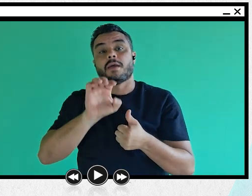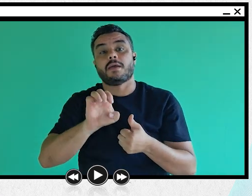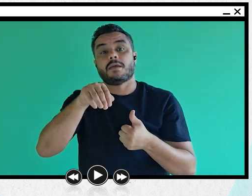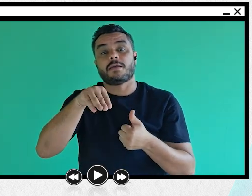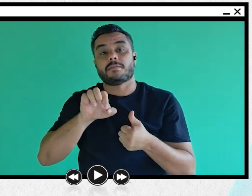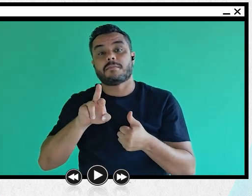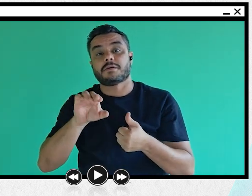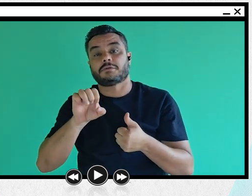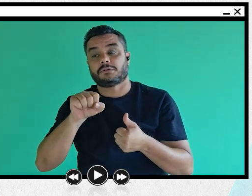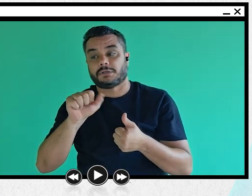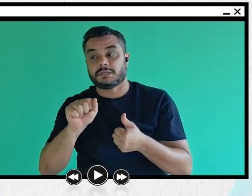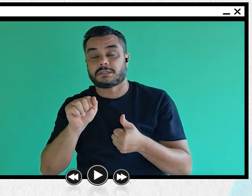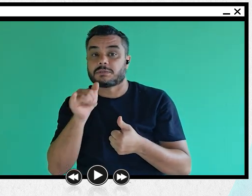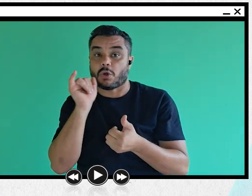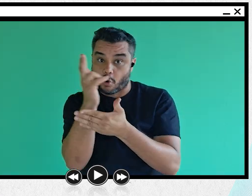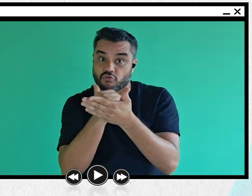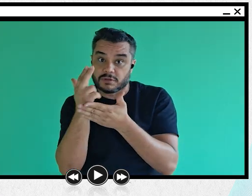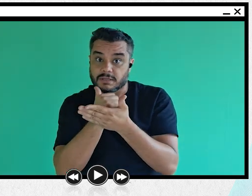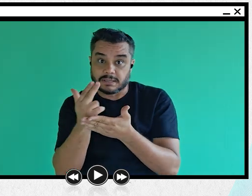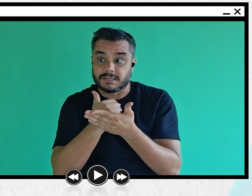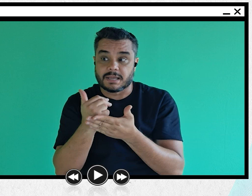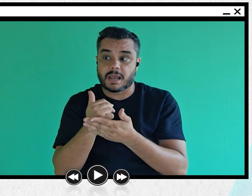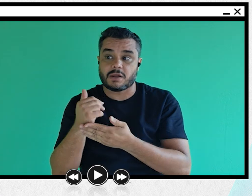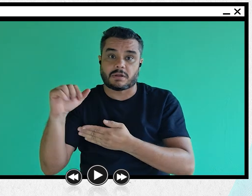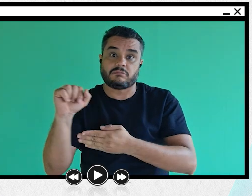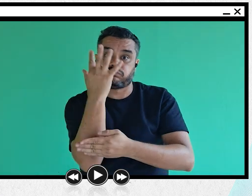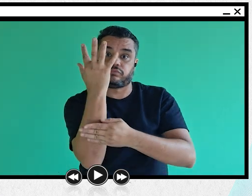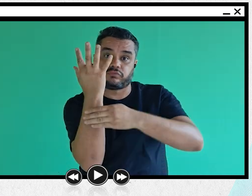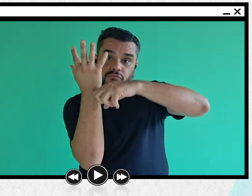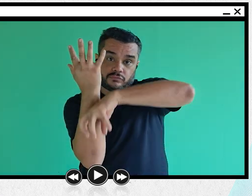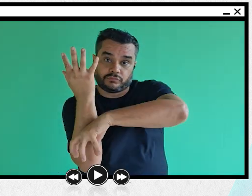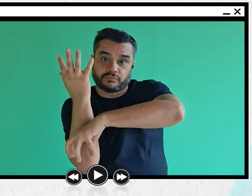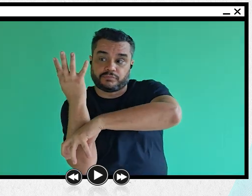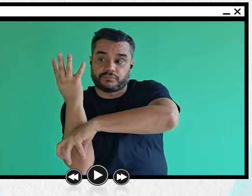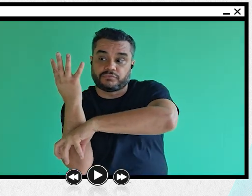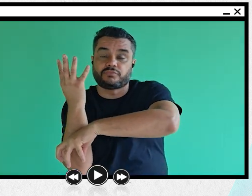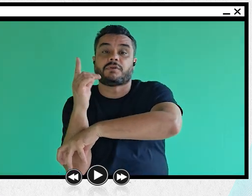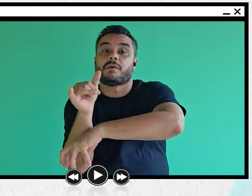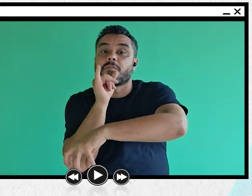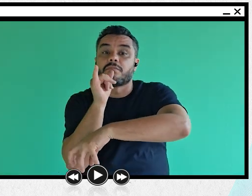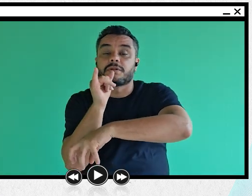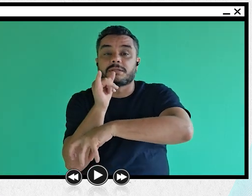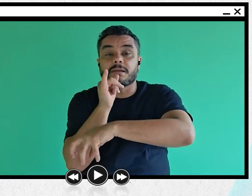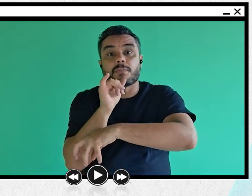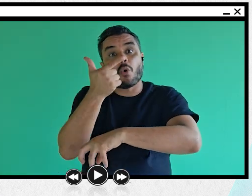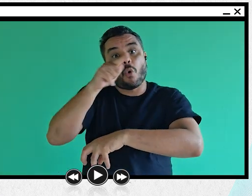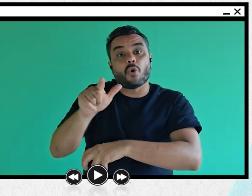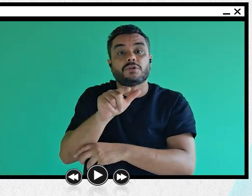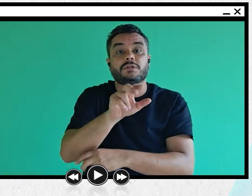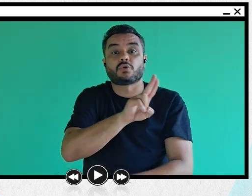têm raízes e que aparece a parte aérea por fora. Existem as macrófitas de folhas flutuantes, como, por exemplo, a Vitória Regia, um bom exemplo,